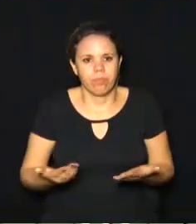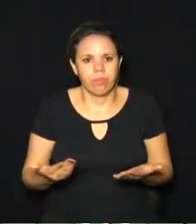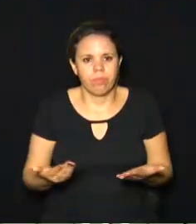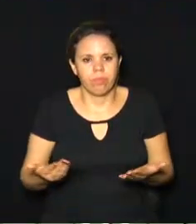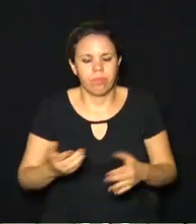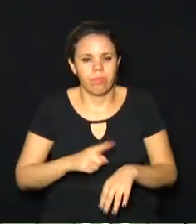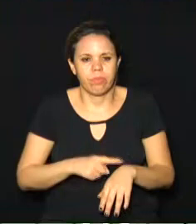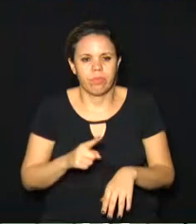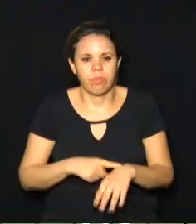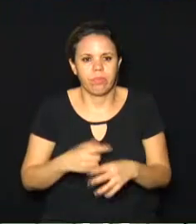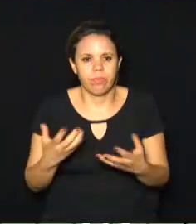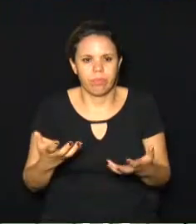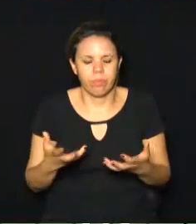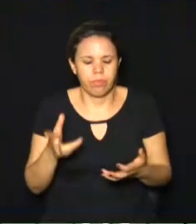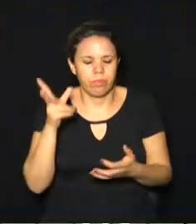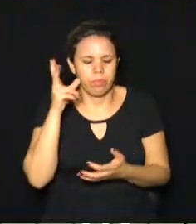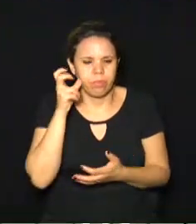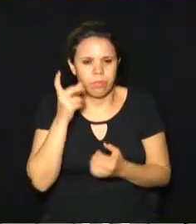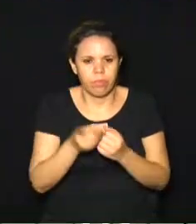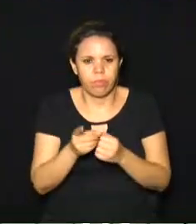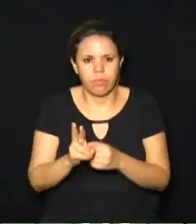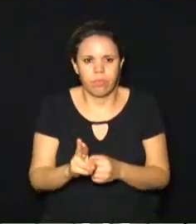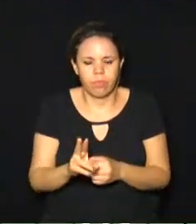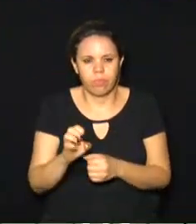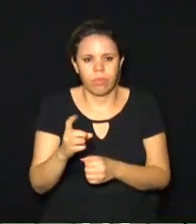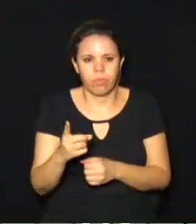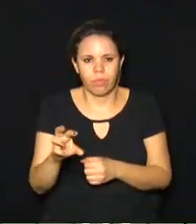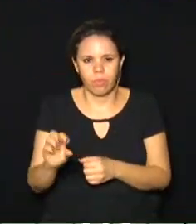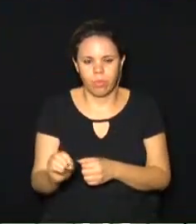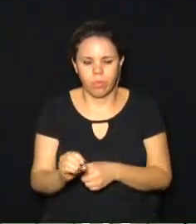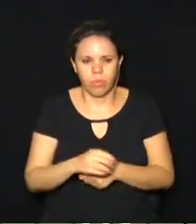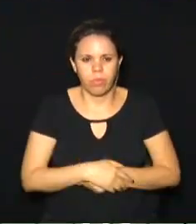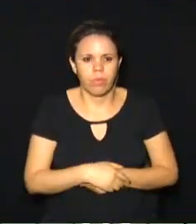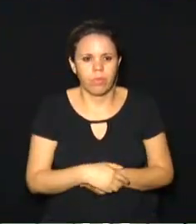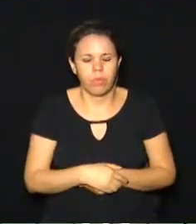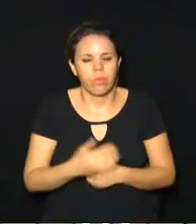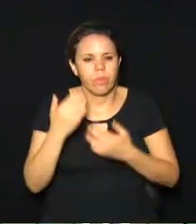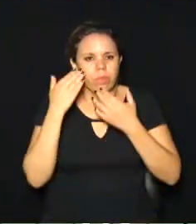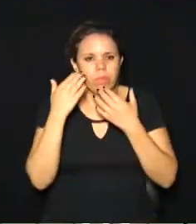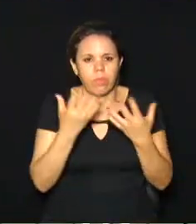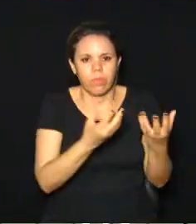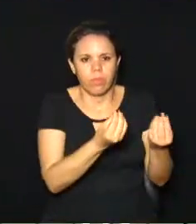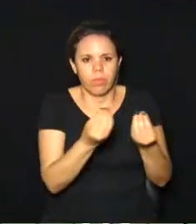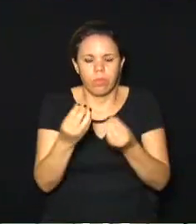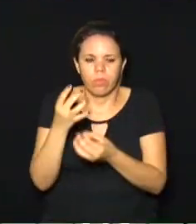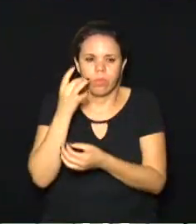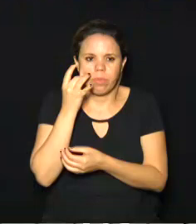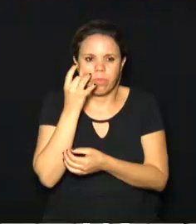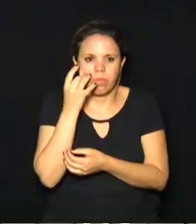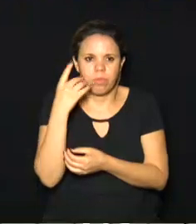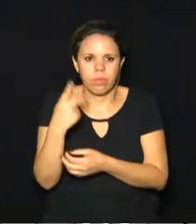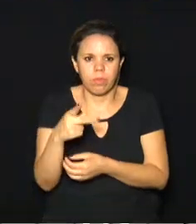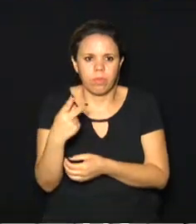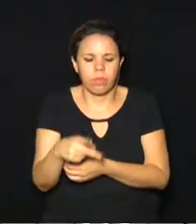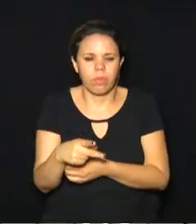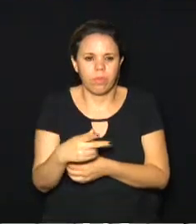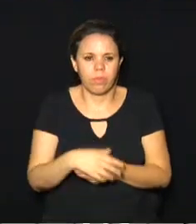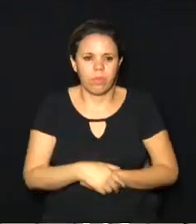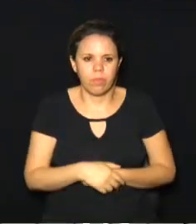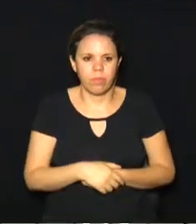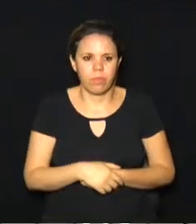queria agora ouvir o doutor Eduardo, agradecer muito a sua presença. Doutor